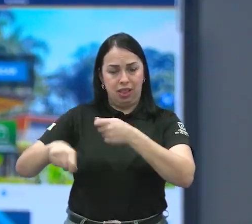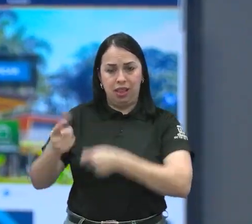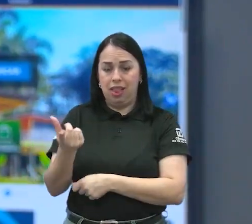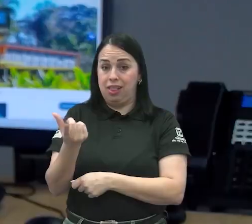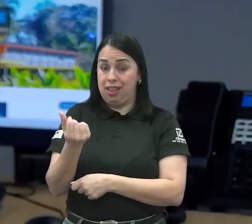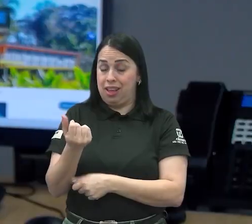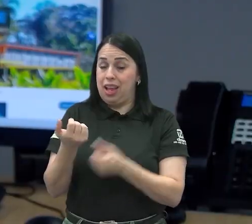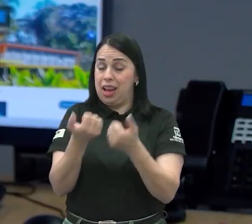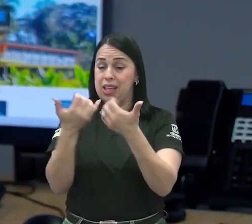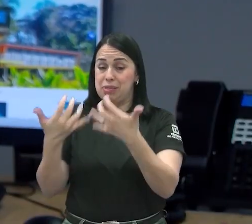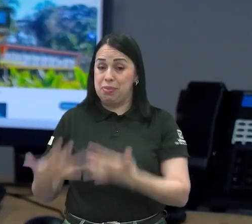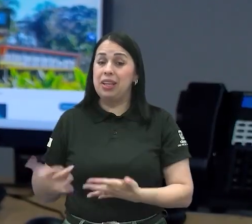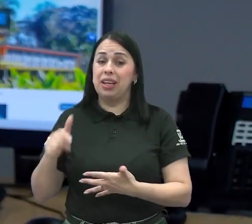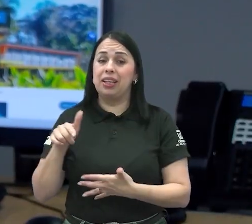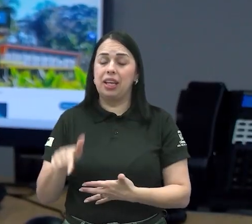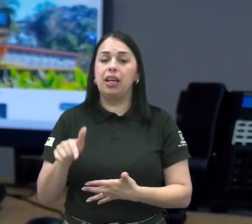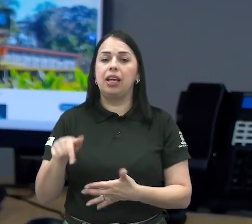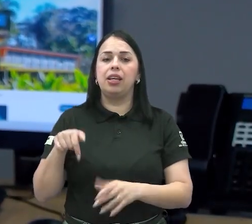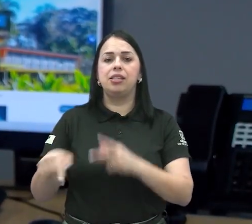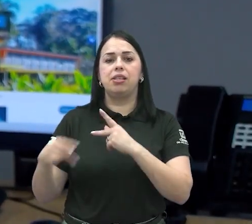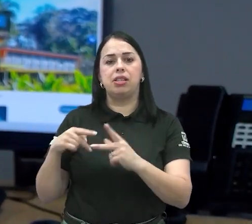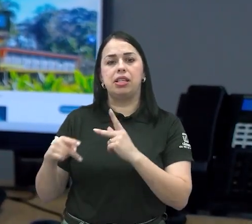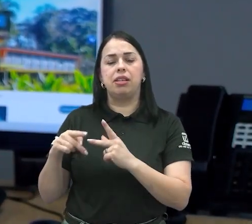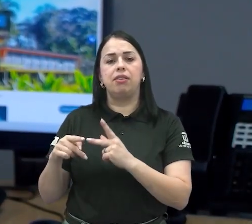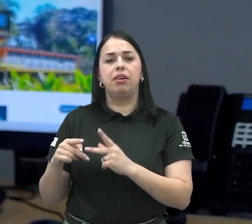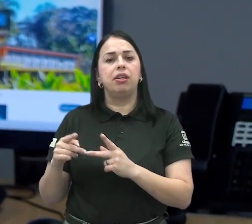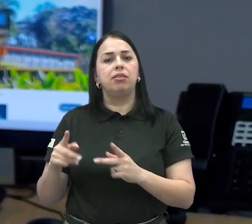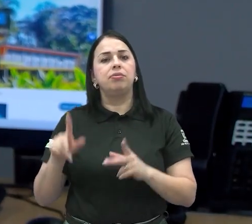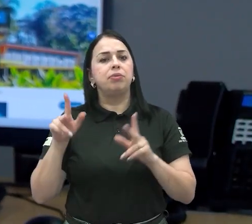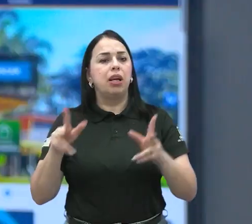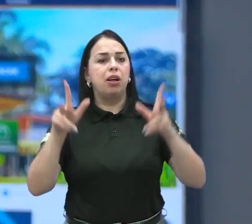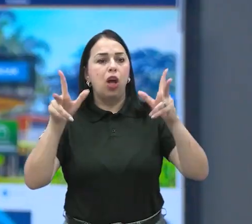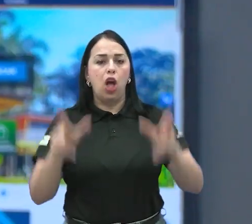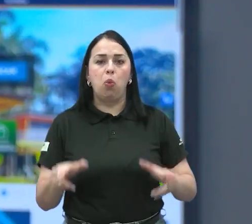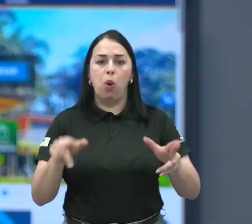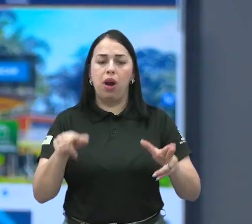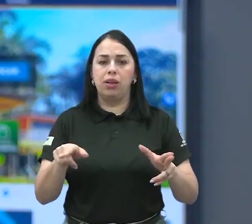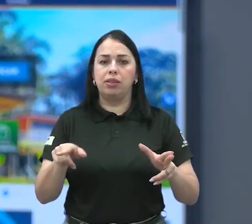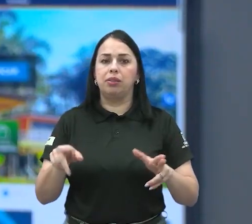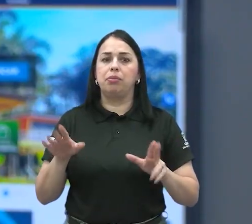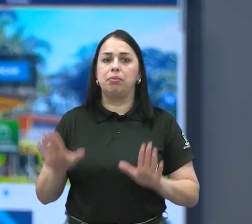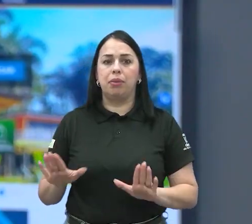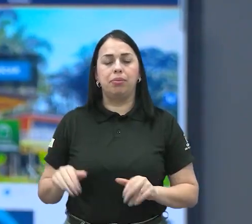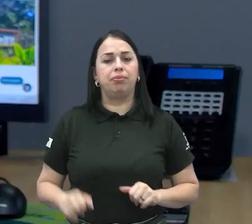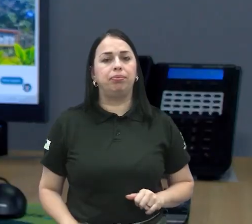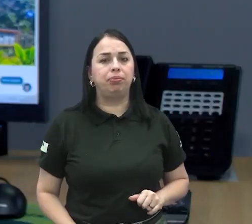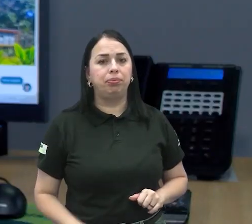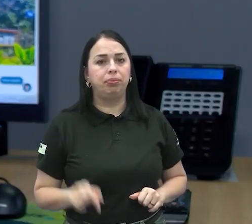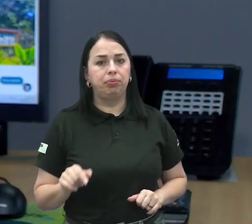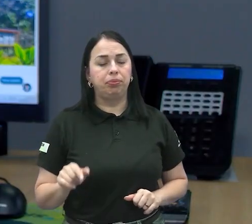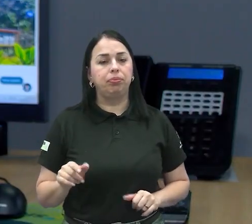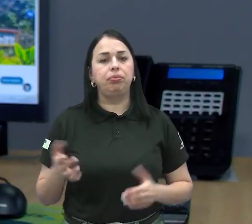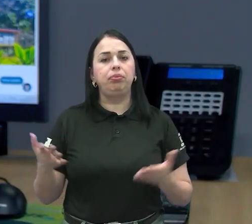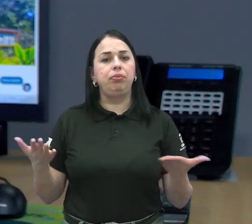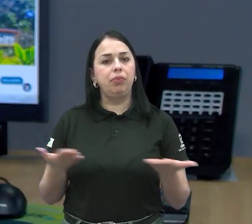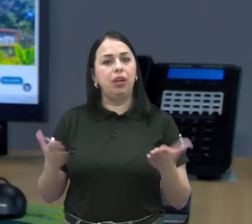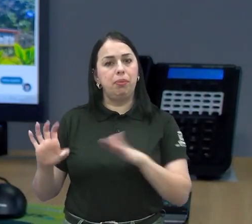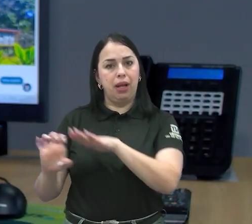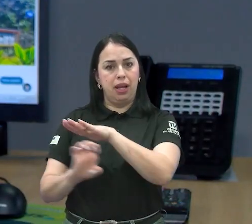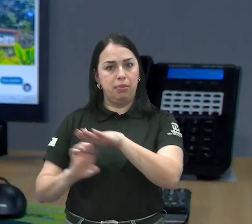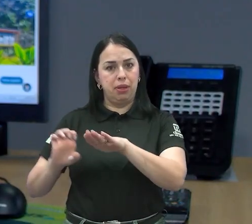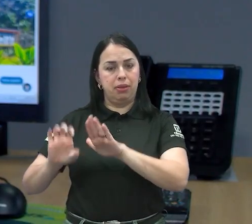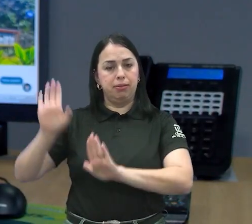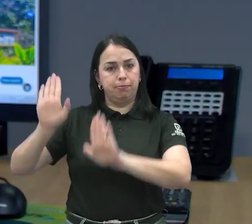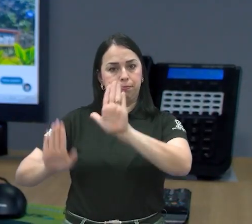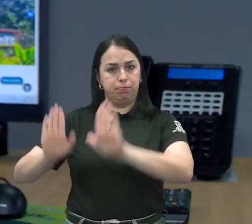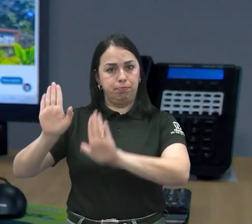e Finanças explica que o serviço no município irá funcionar por meio de uma concessão. Na verdade, então vai ser concessionado